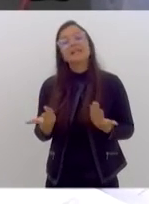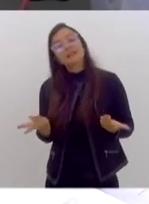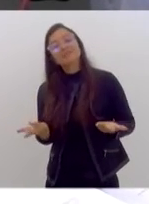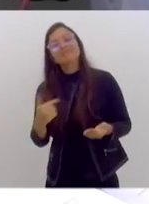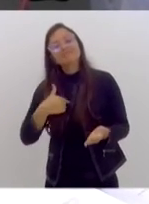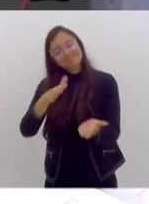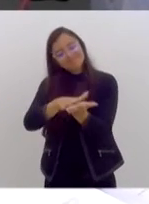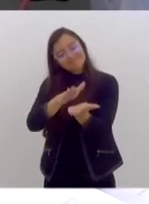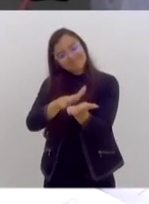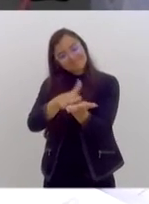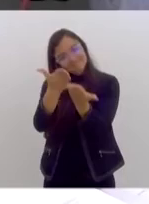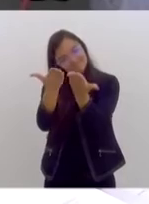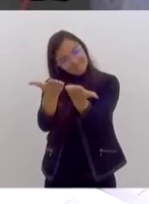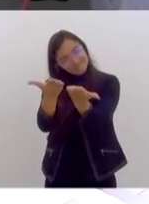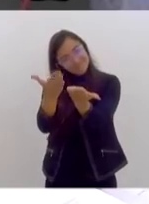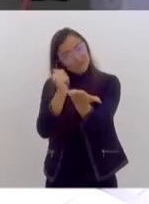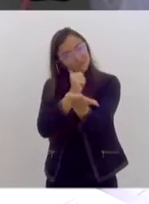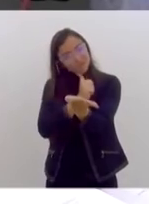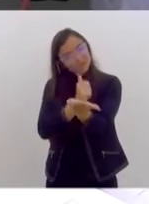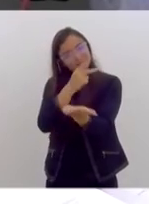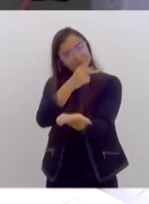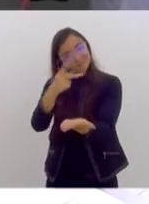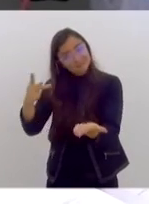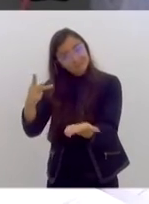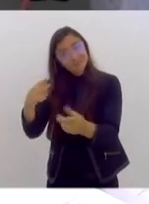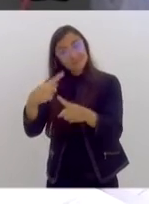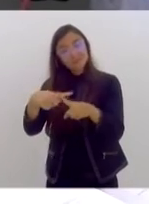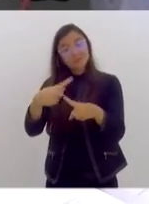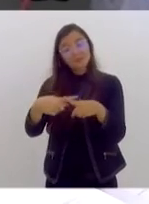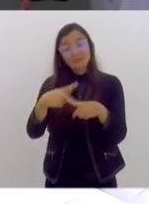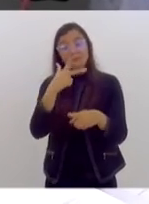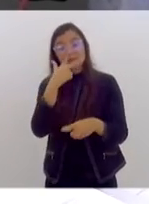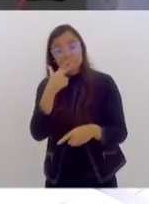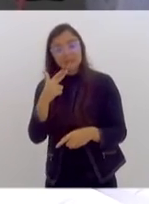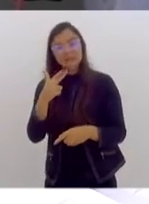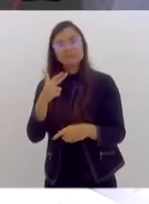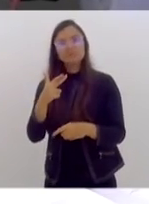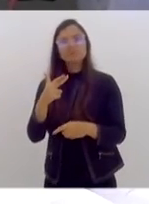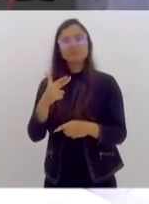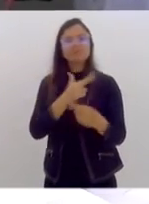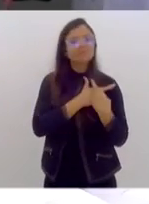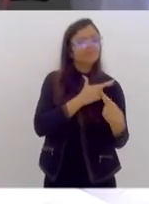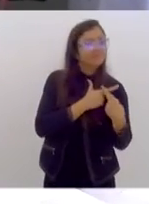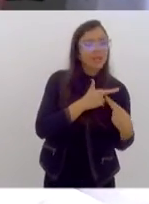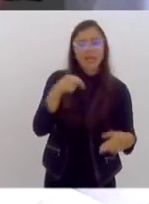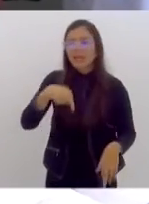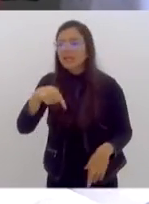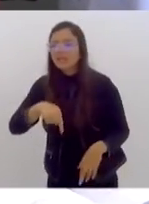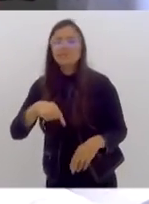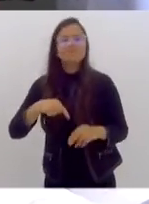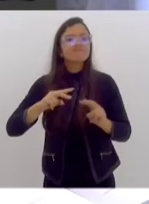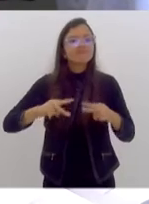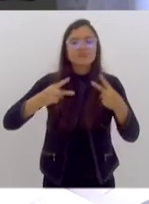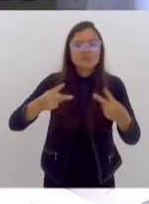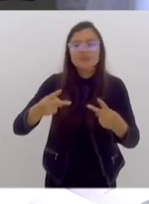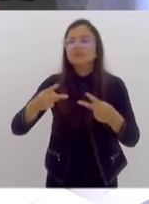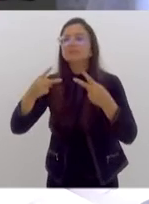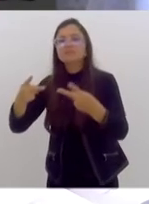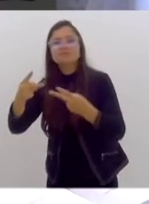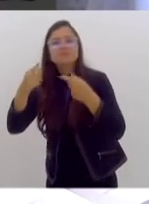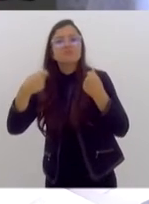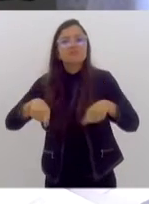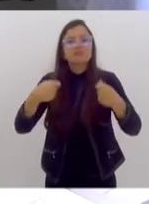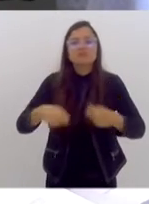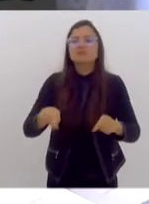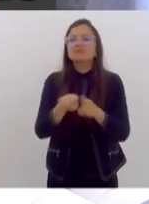a presidenta que não deixou a peteca cair a gente continuou fazendo as visitas fazendo